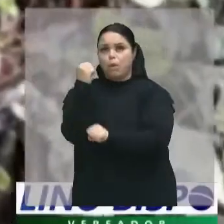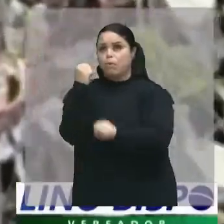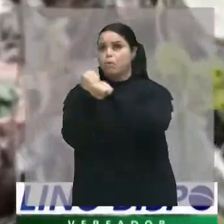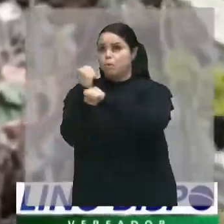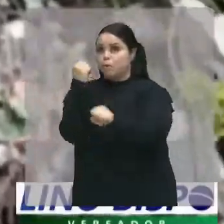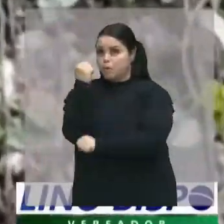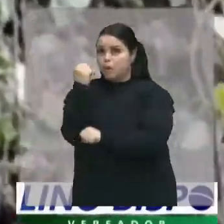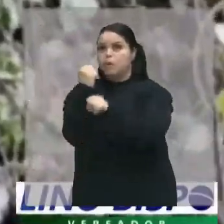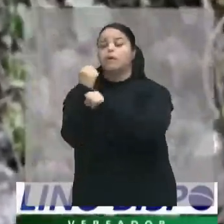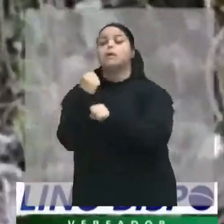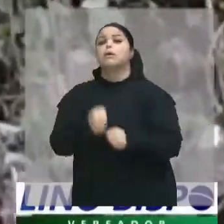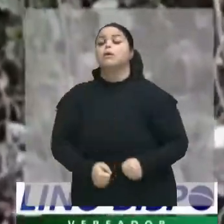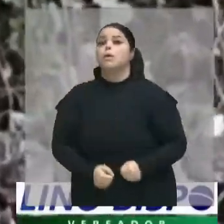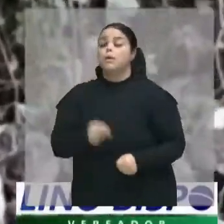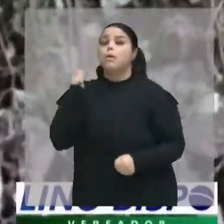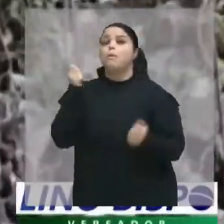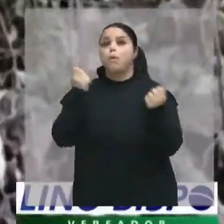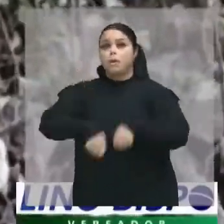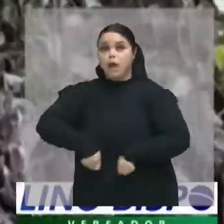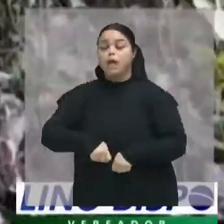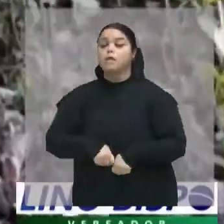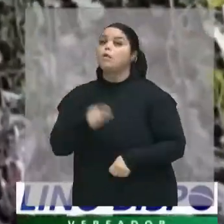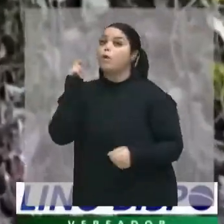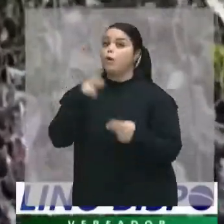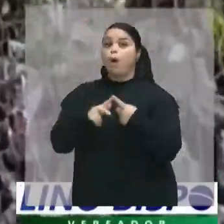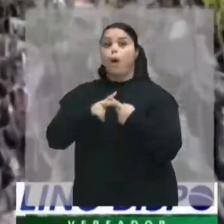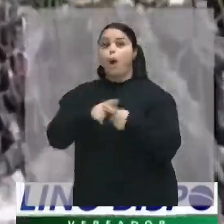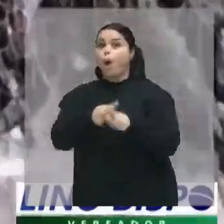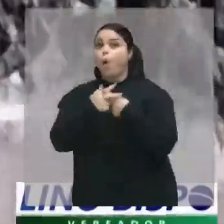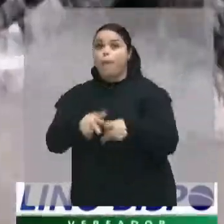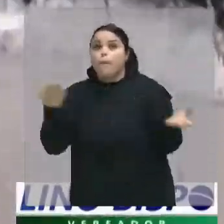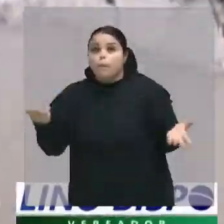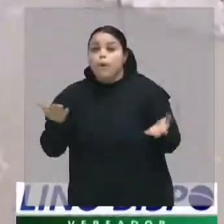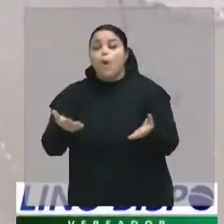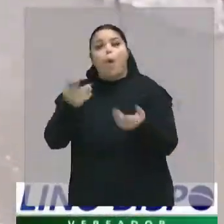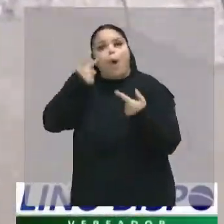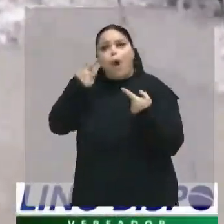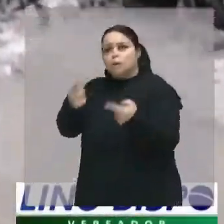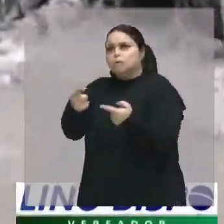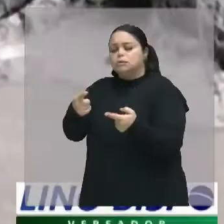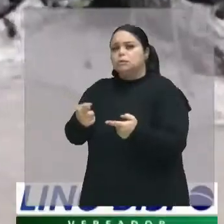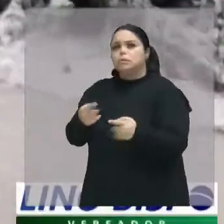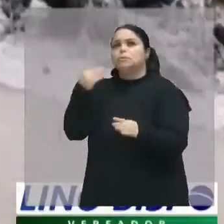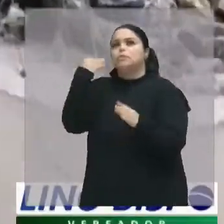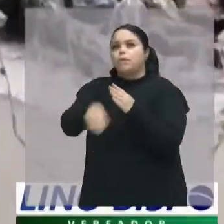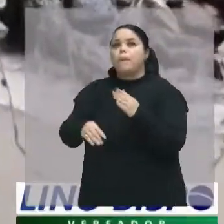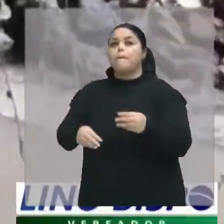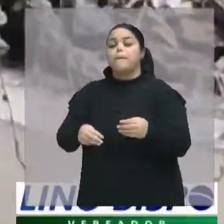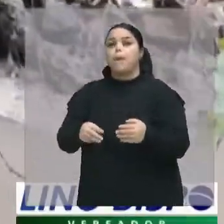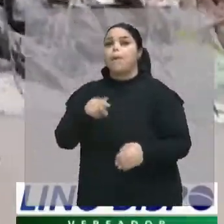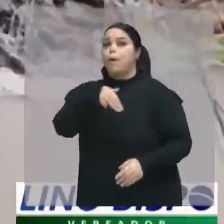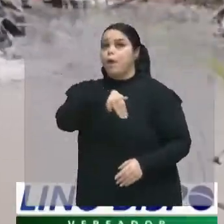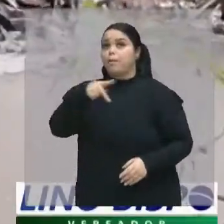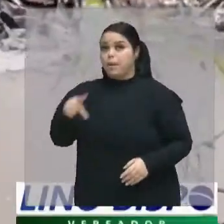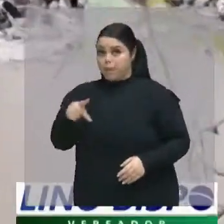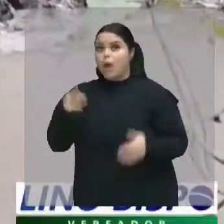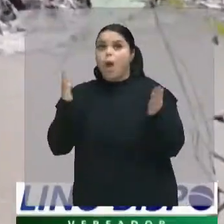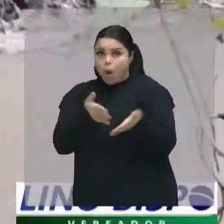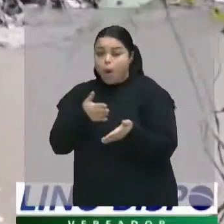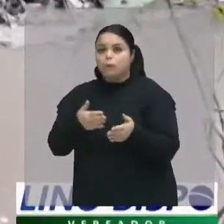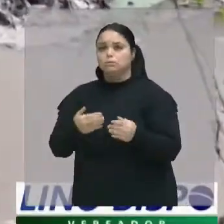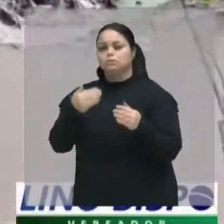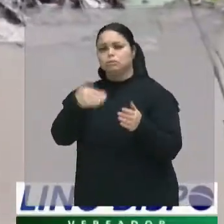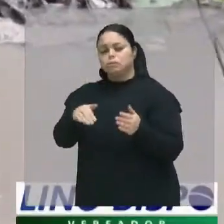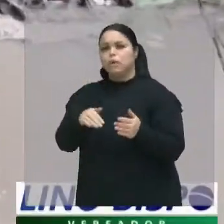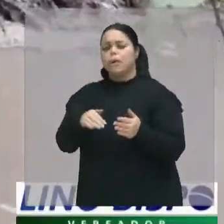situação, para que a Sabesp pudesse tomar providência. Está aqui, olha. Nós vamos encaminhar ao Ministério Público agora